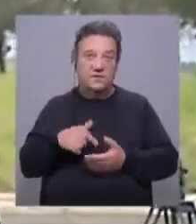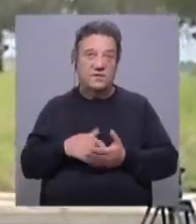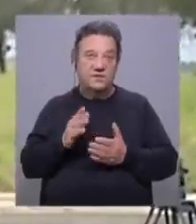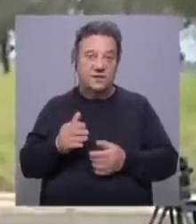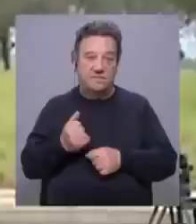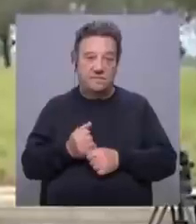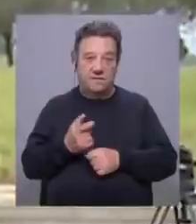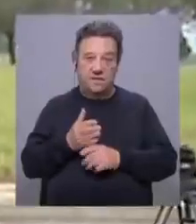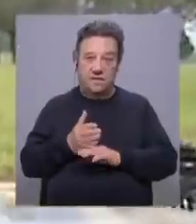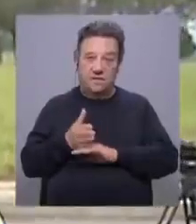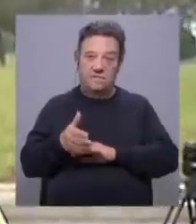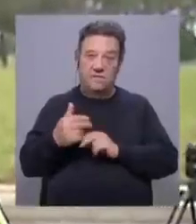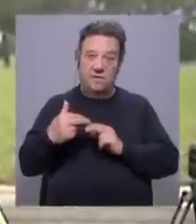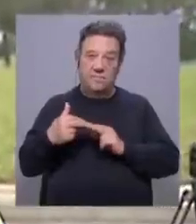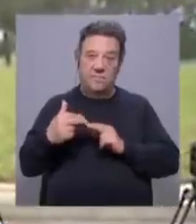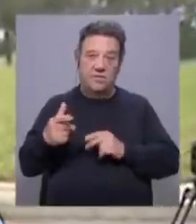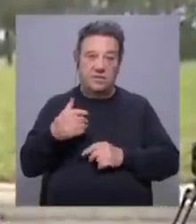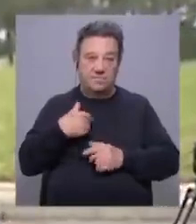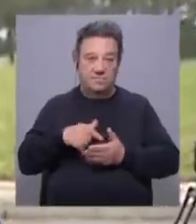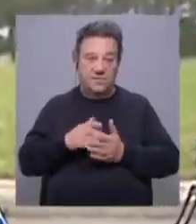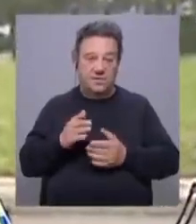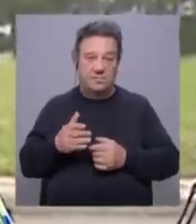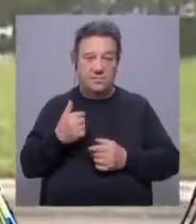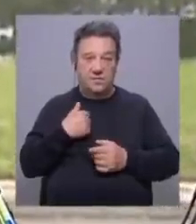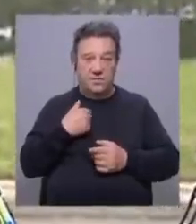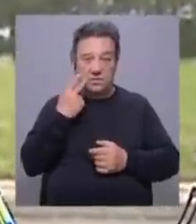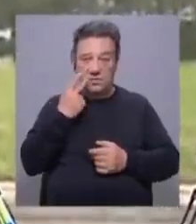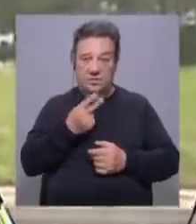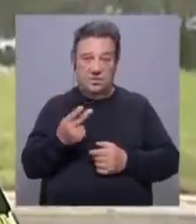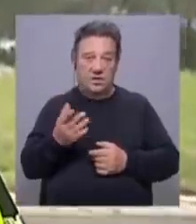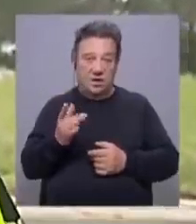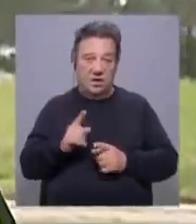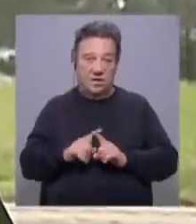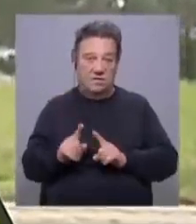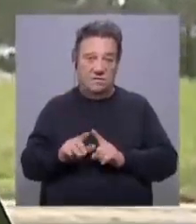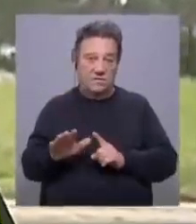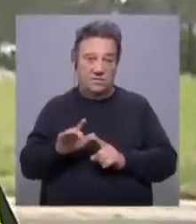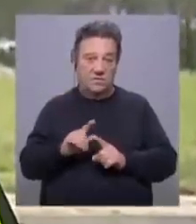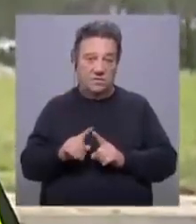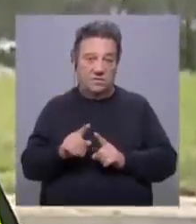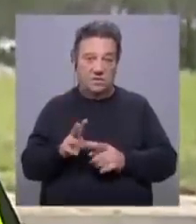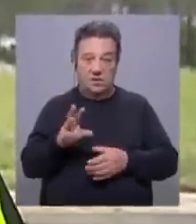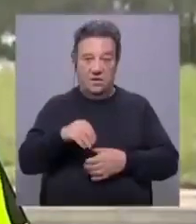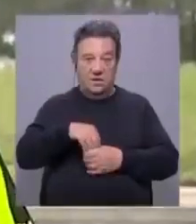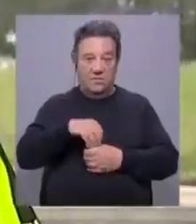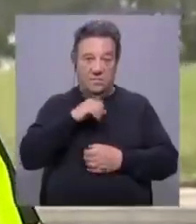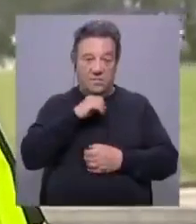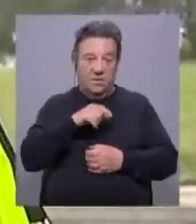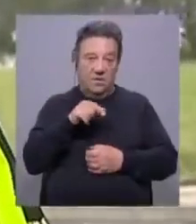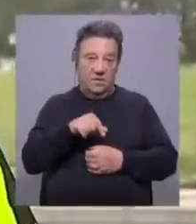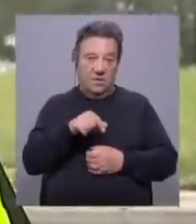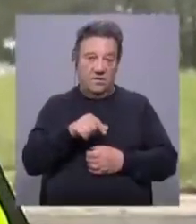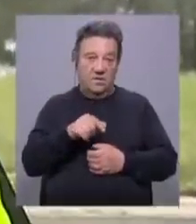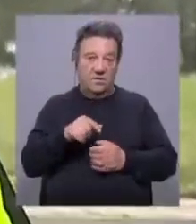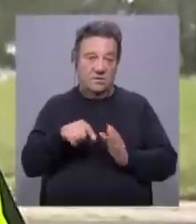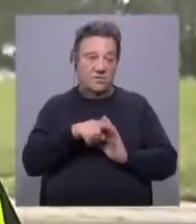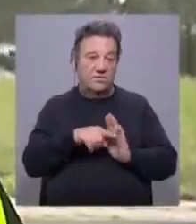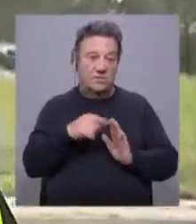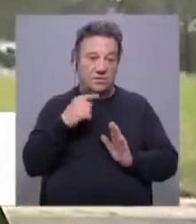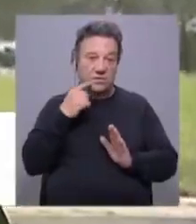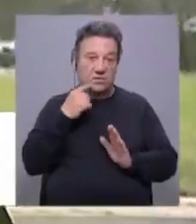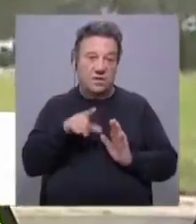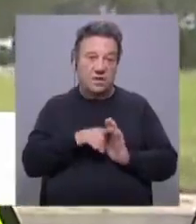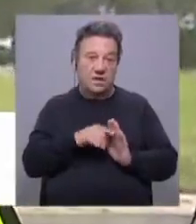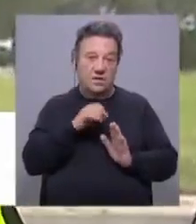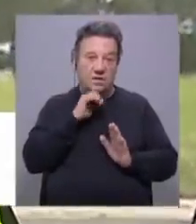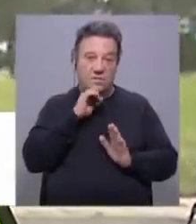fazer esta travessia por necessidade? Nós verificamos já vários tipos de situações enquadradas nas exceções previstas no diploma para